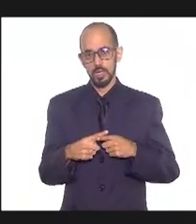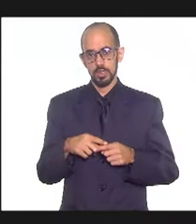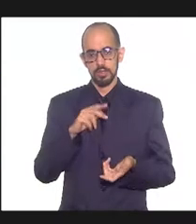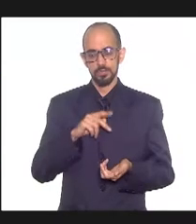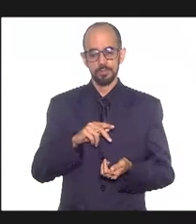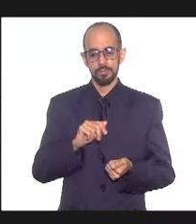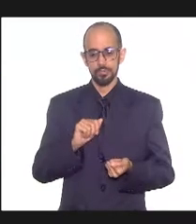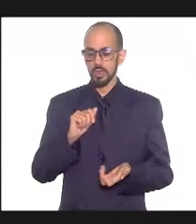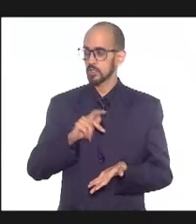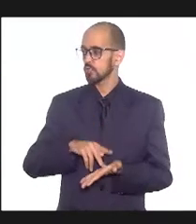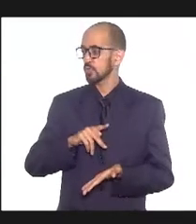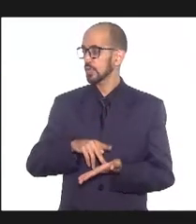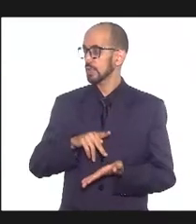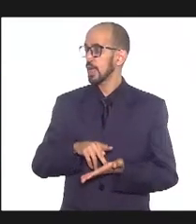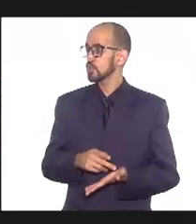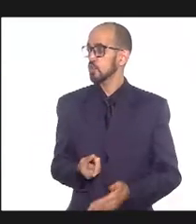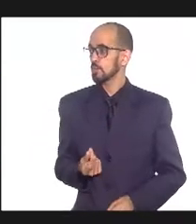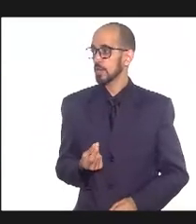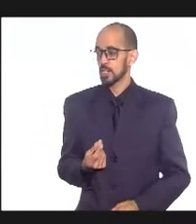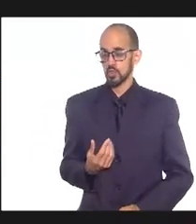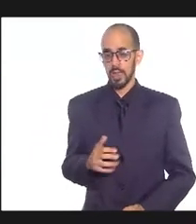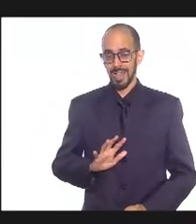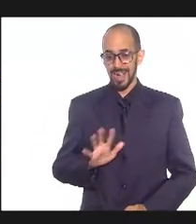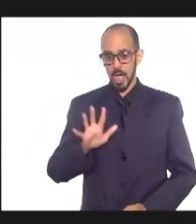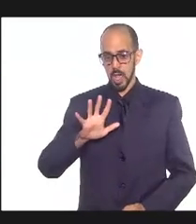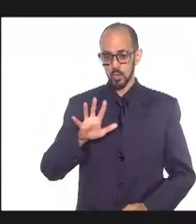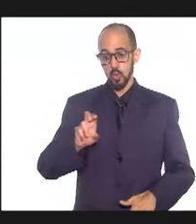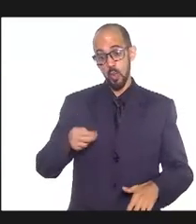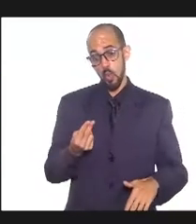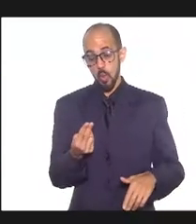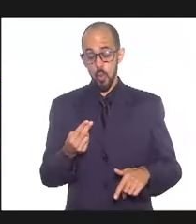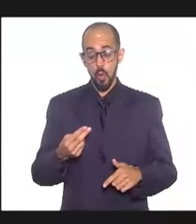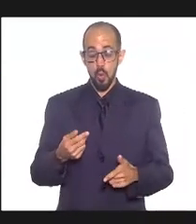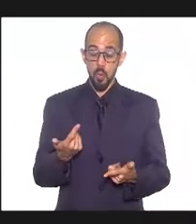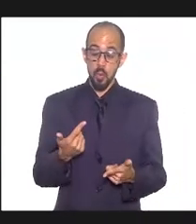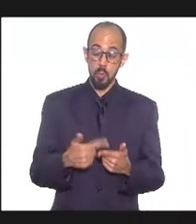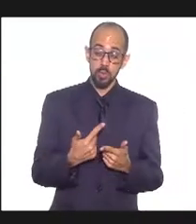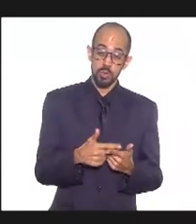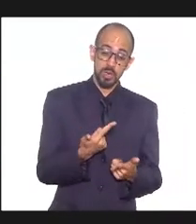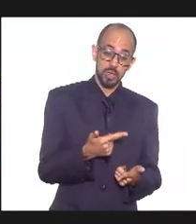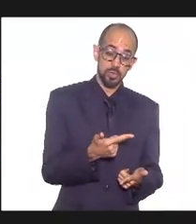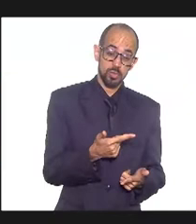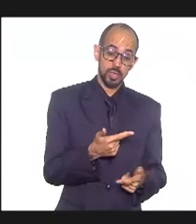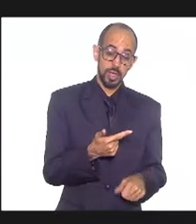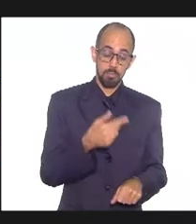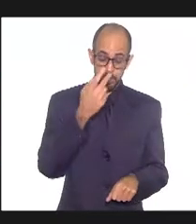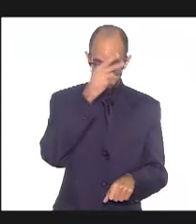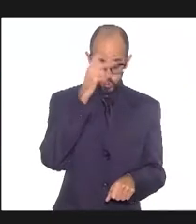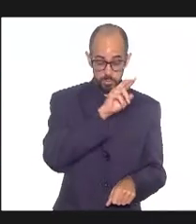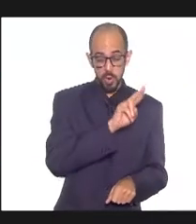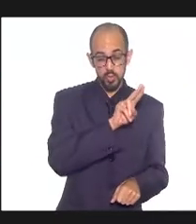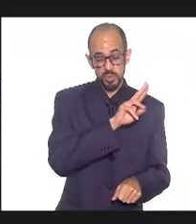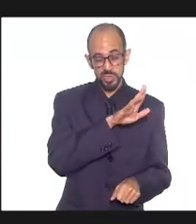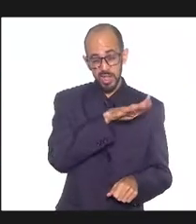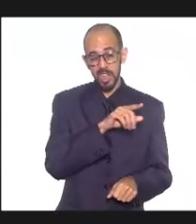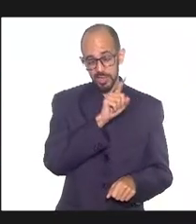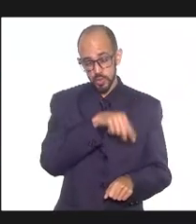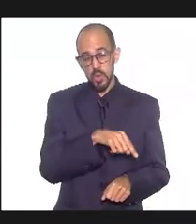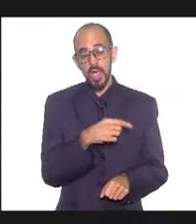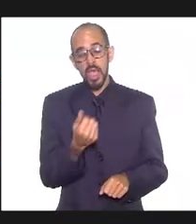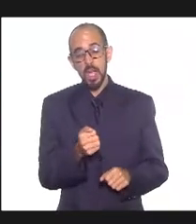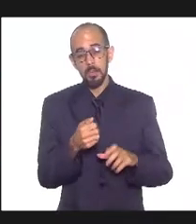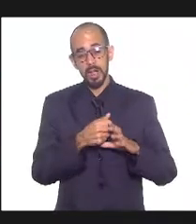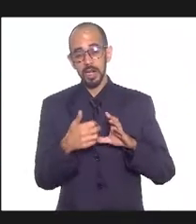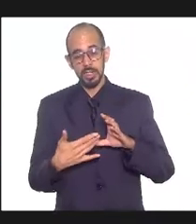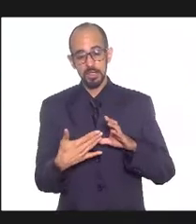efetivamente o preço é alto, ou o preço é alto porque não tem consumo. Então, esse aspecto é um aspecto de